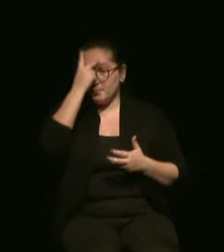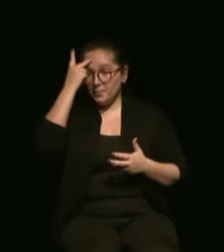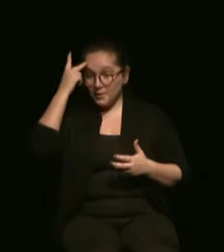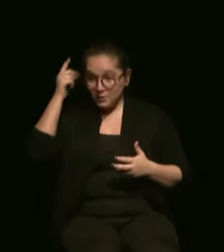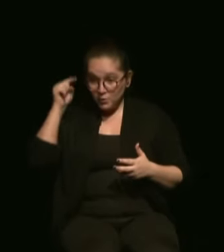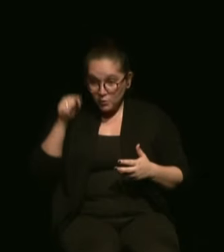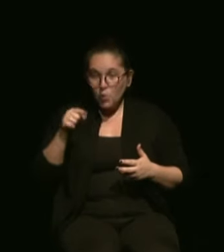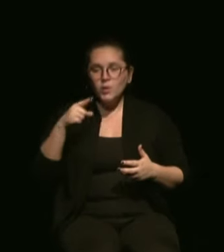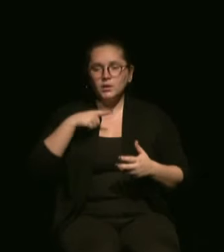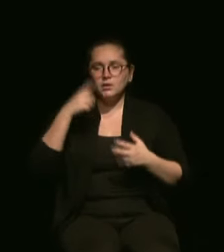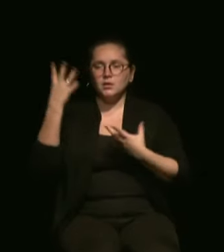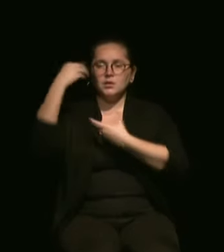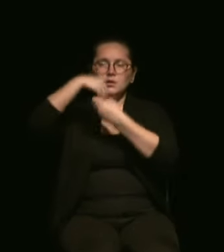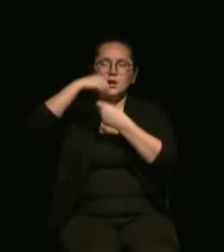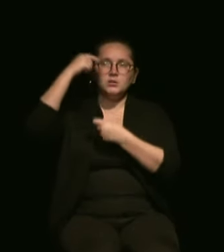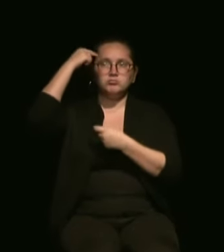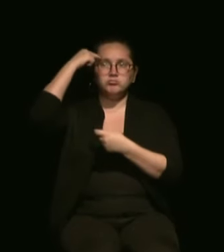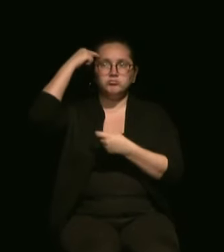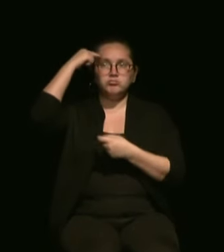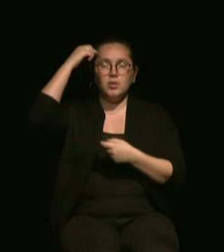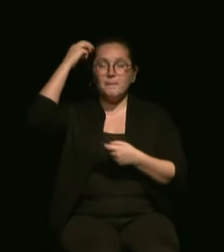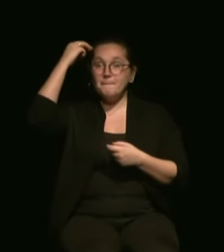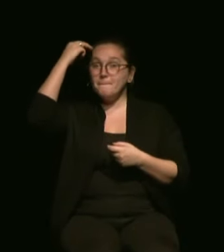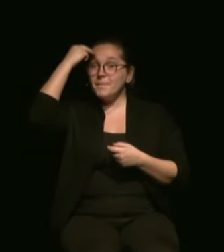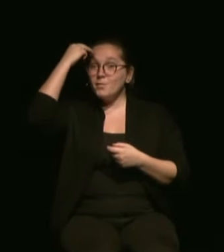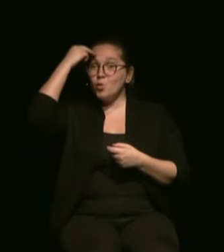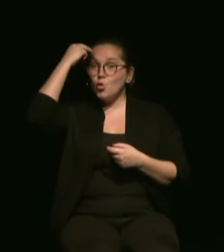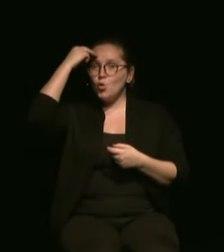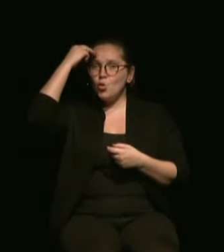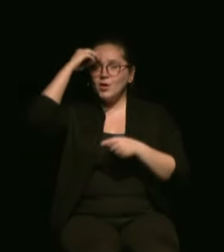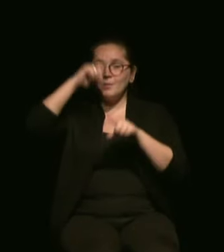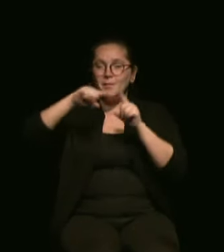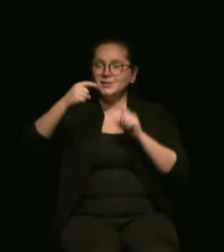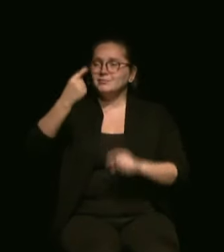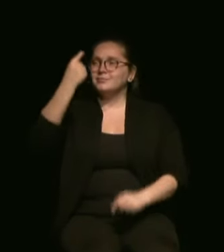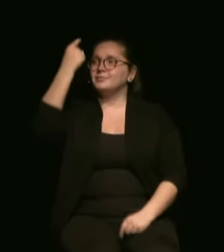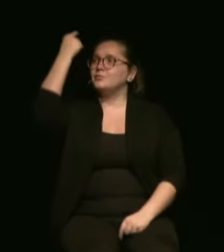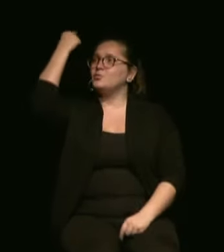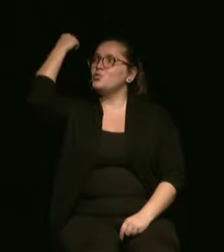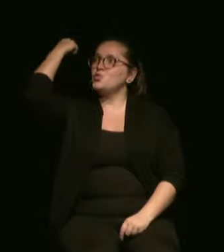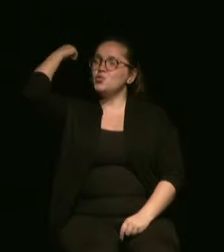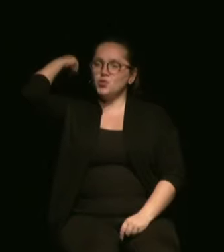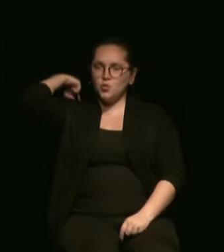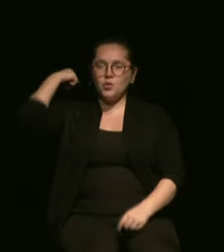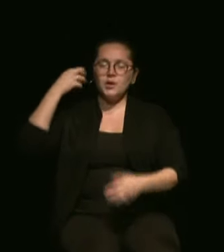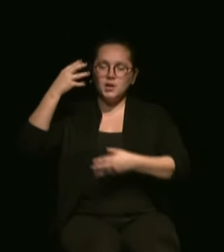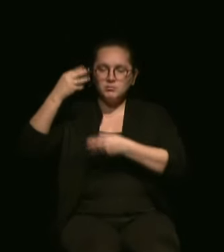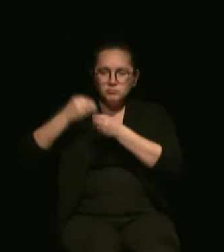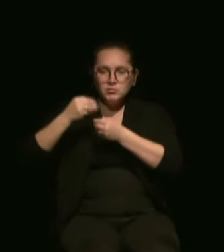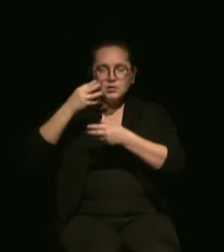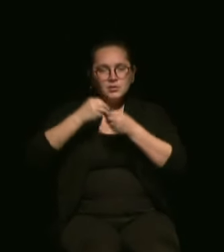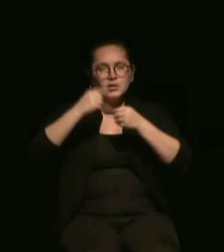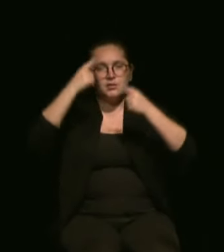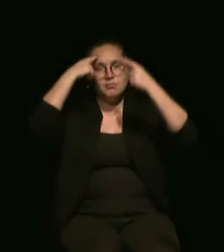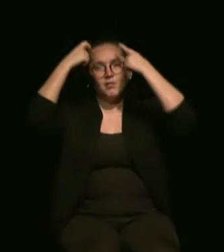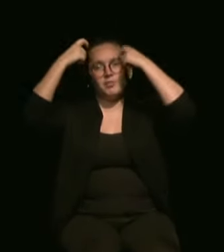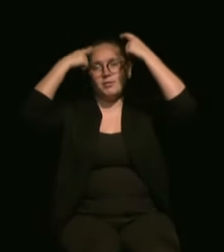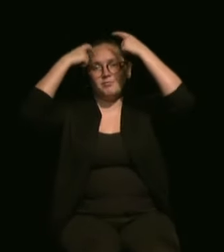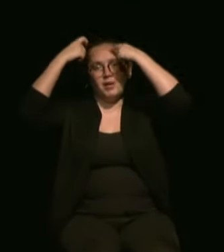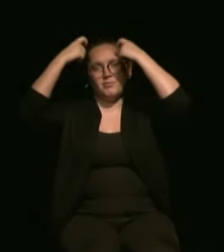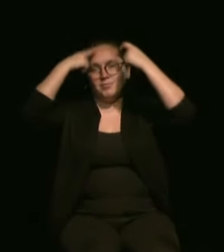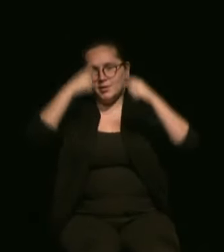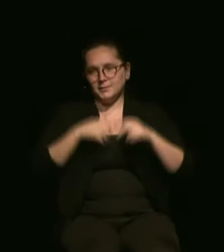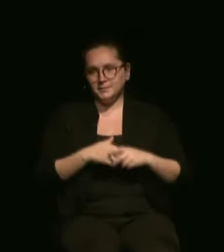sua imaginação, uma memória que já está distante, e acrescentaram elementos a ela e suprimiram outros, e